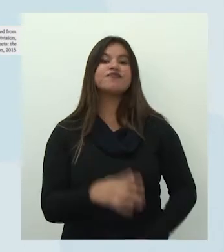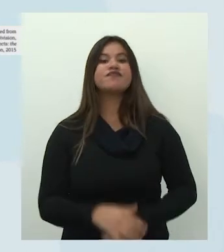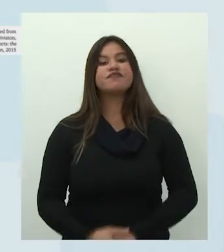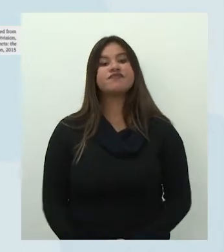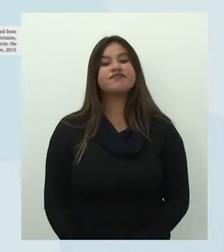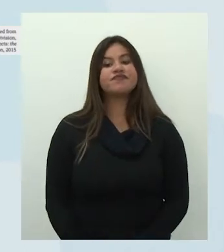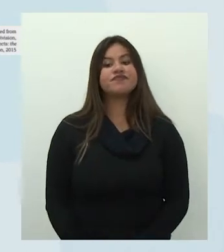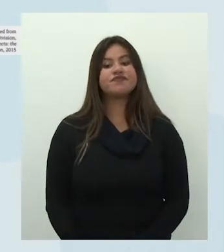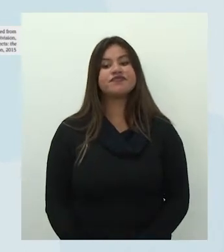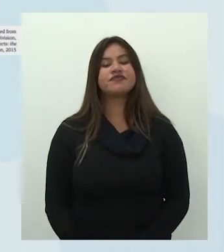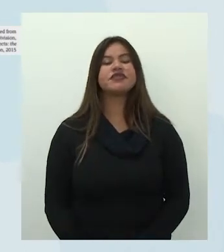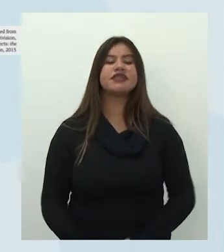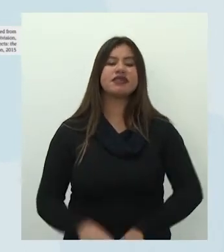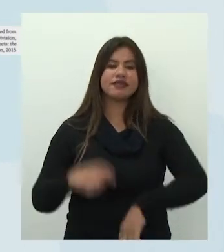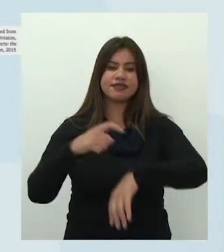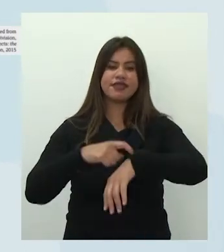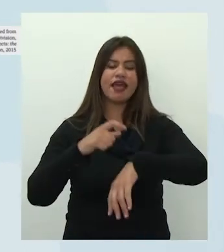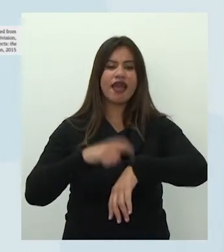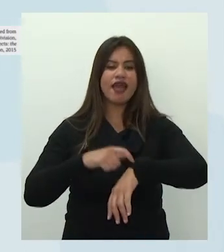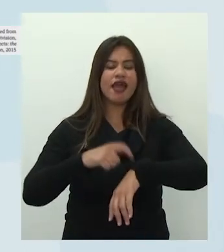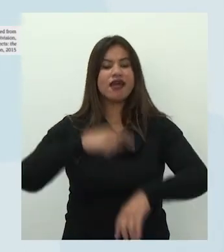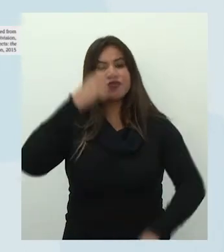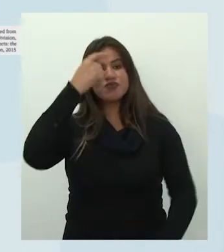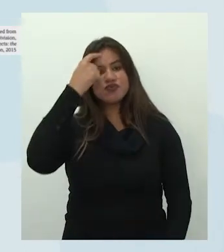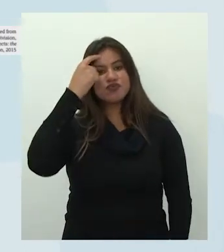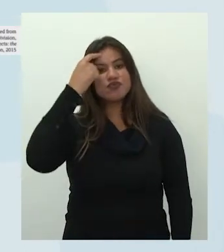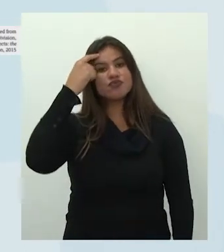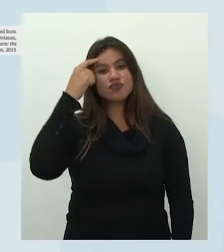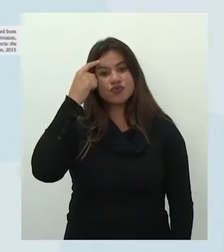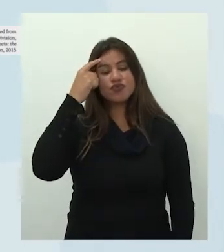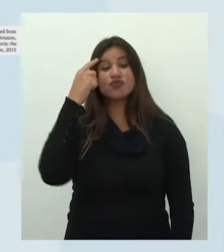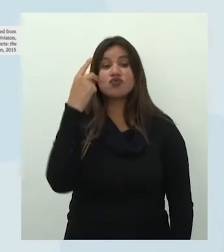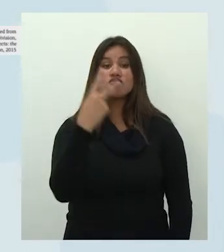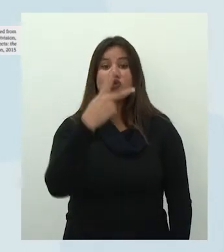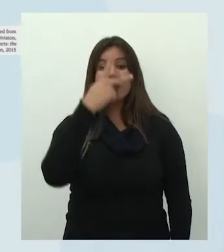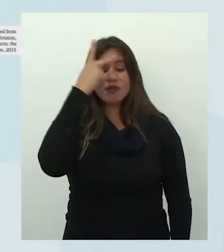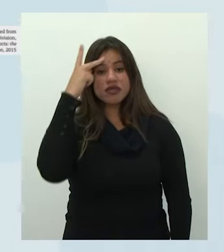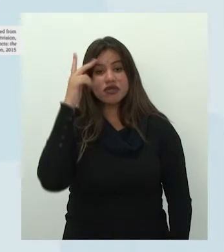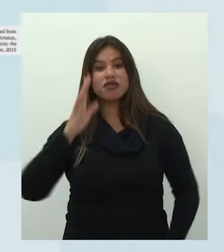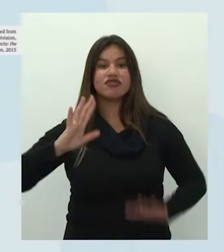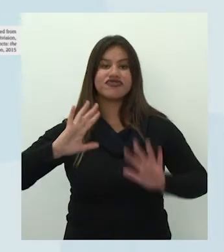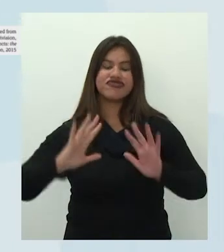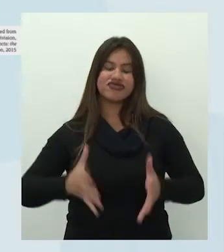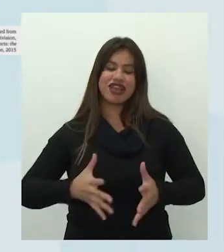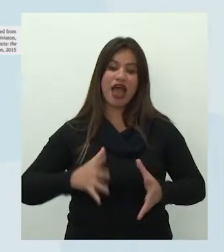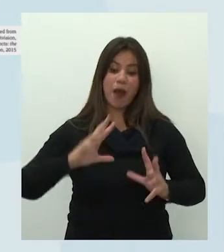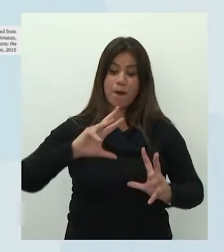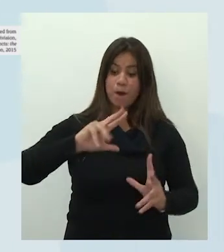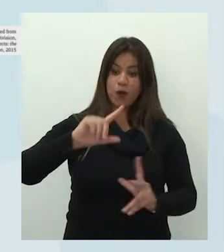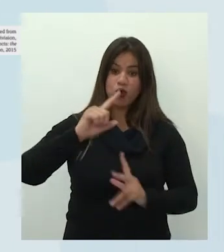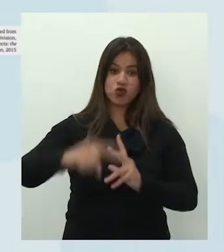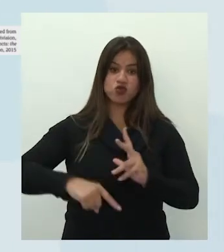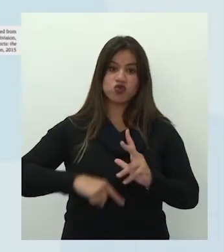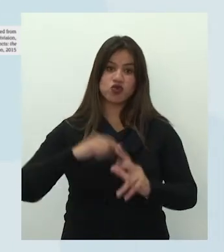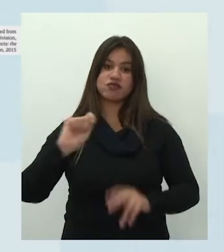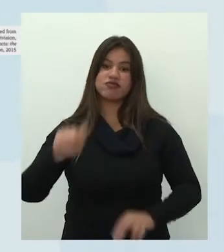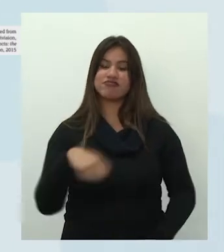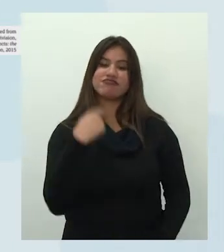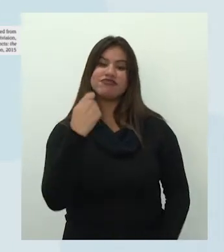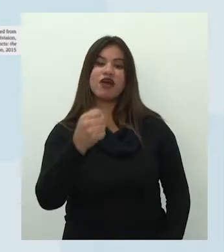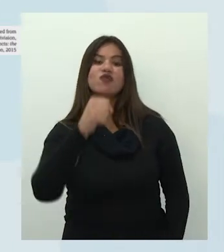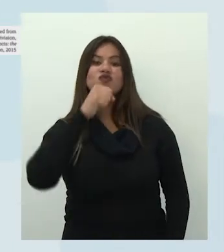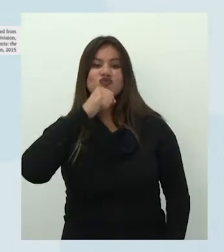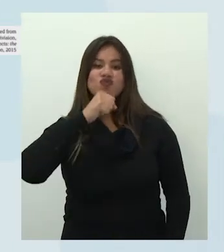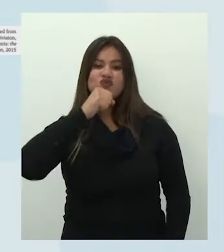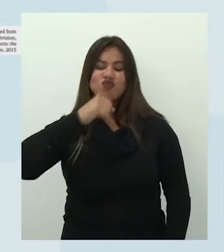a cada segundo, 2 pessoas no mundo se tornam idosas, se tornam, né,